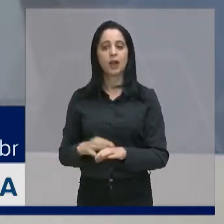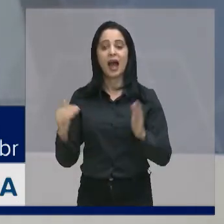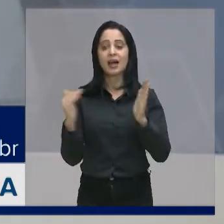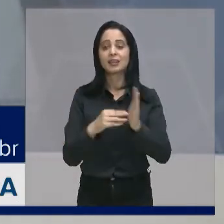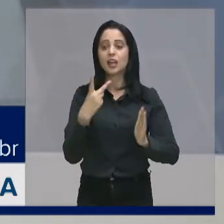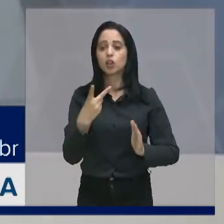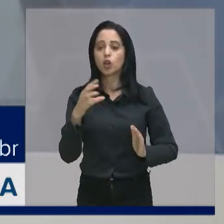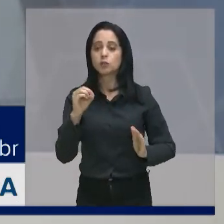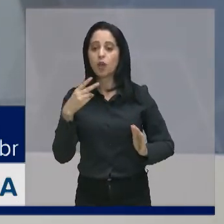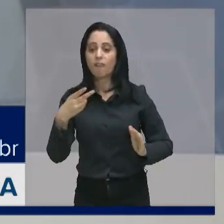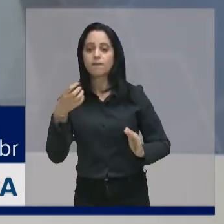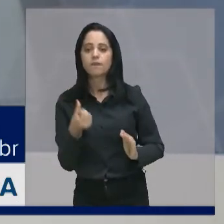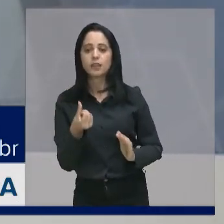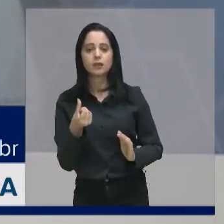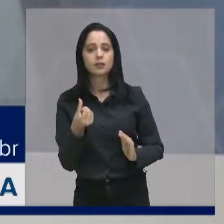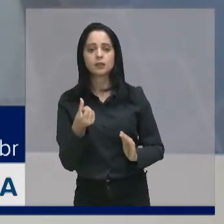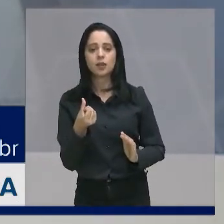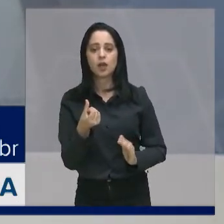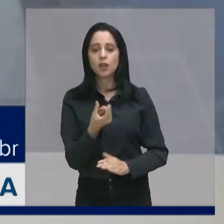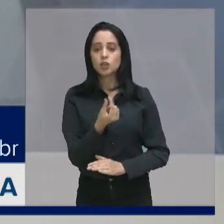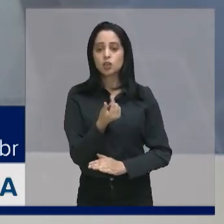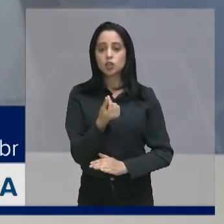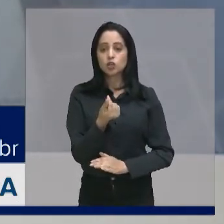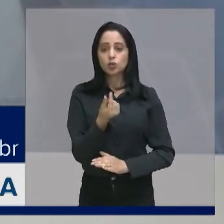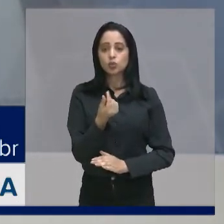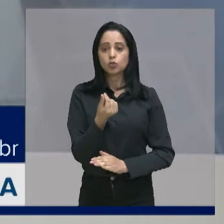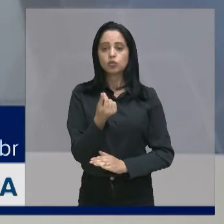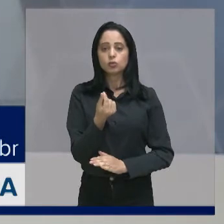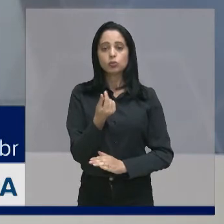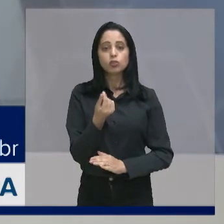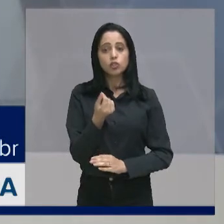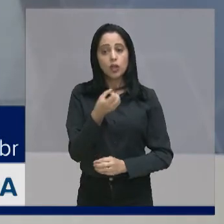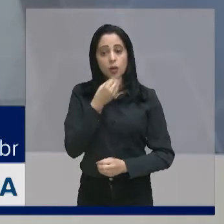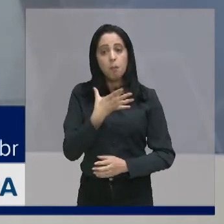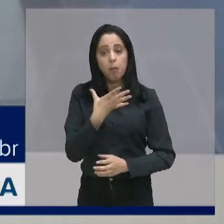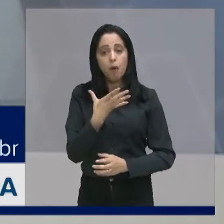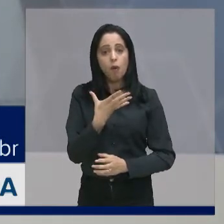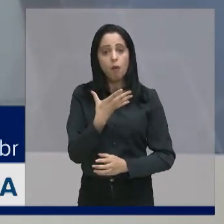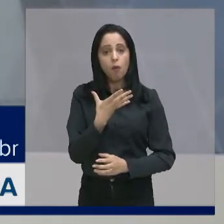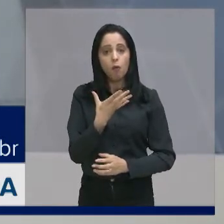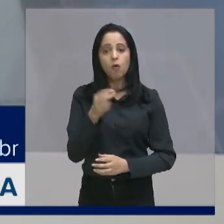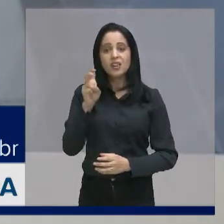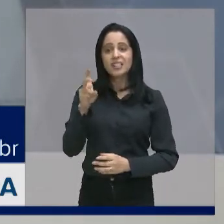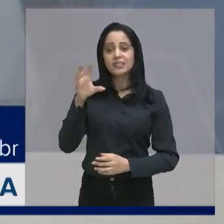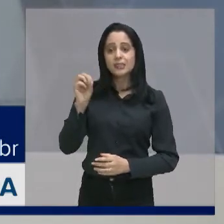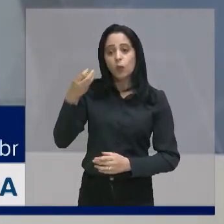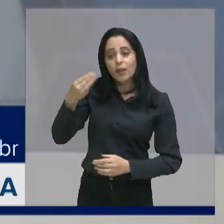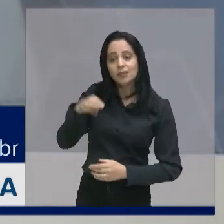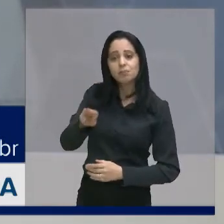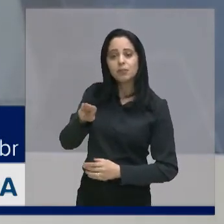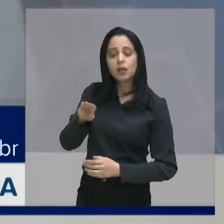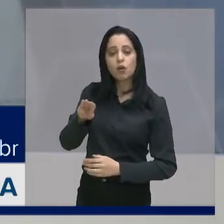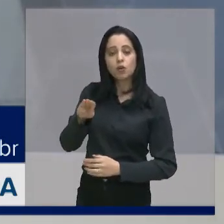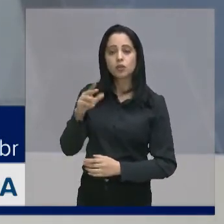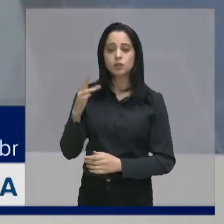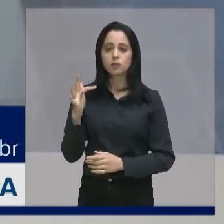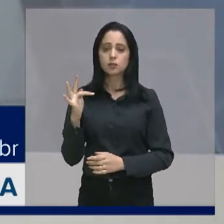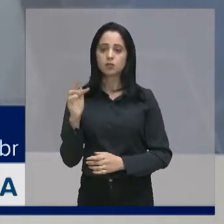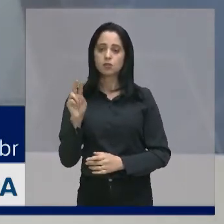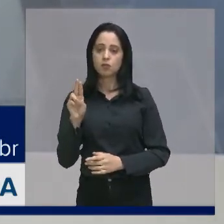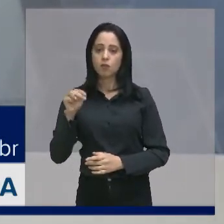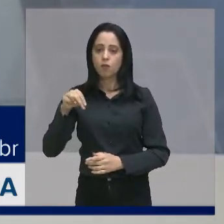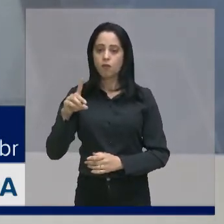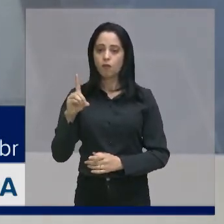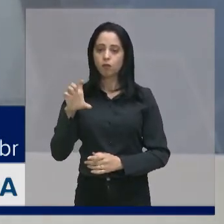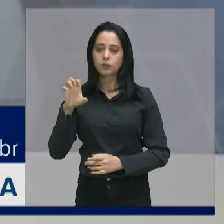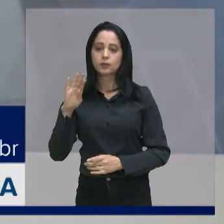2026 um valor muito alto. Só até agora nós já recebemos 50 milhões a mais do Fundeb. E